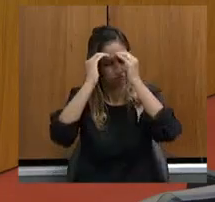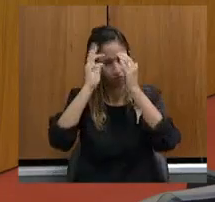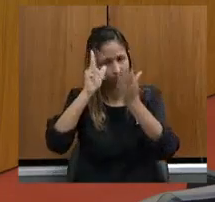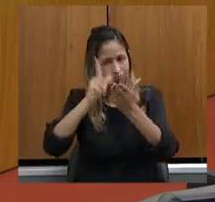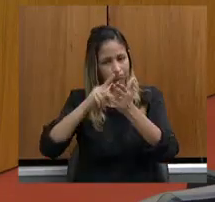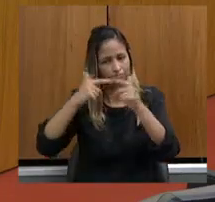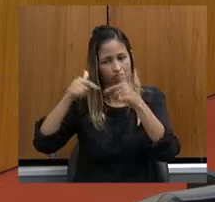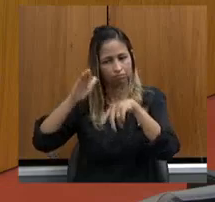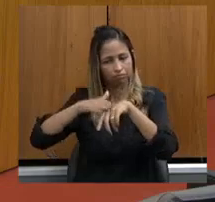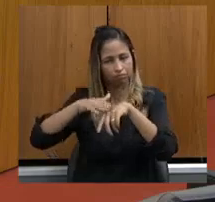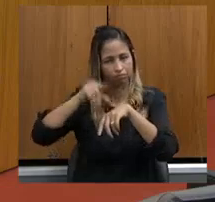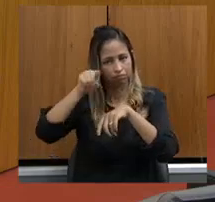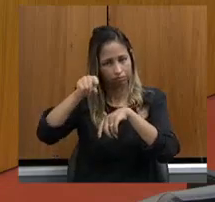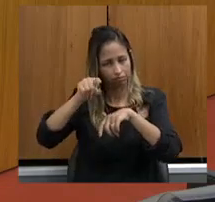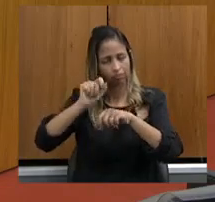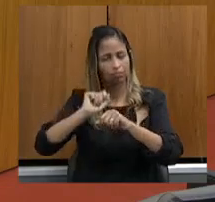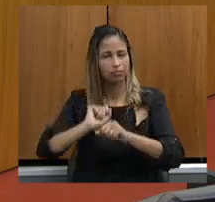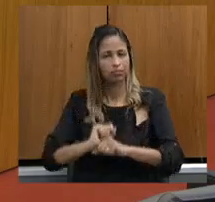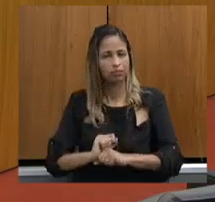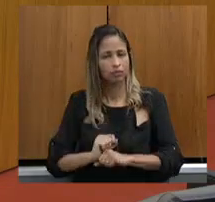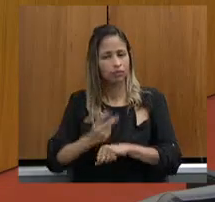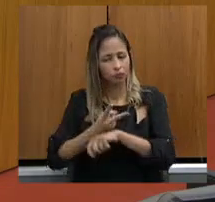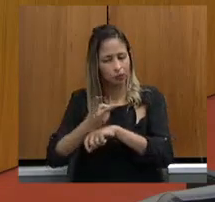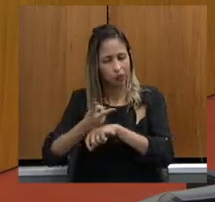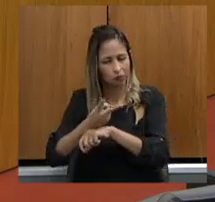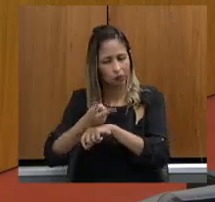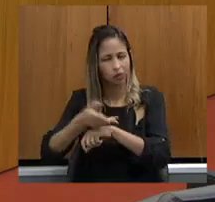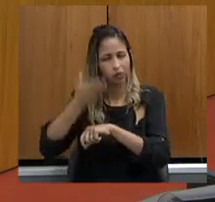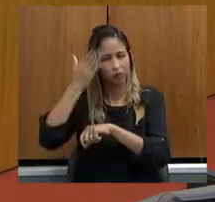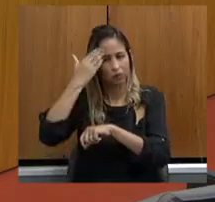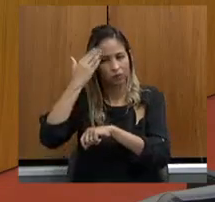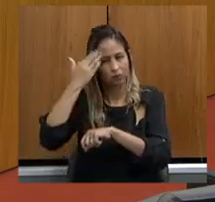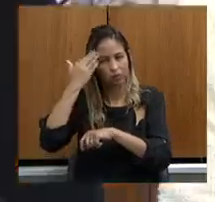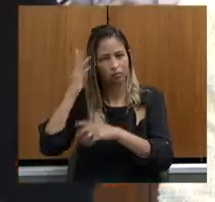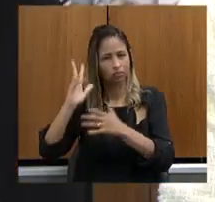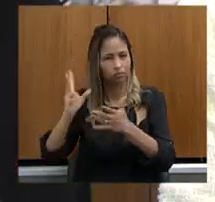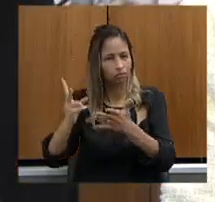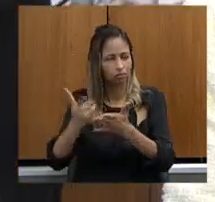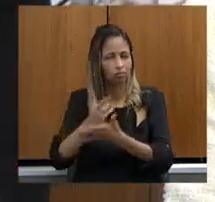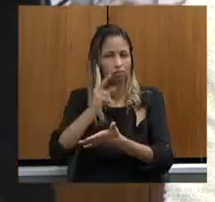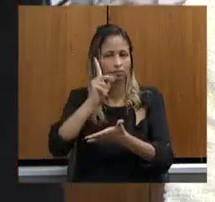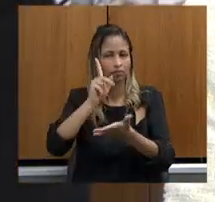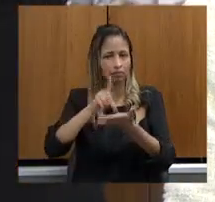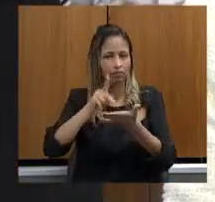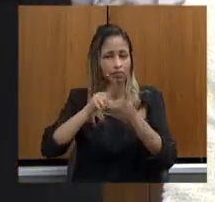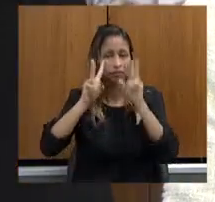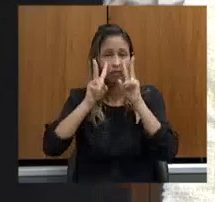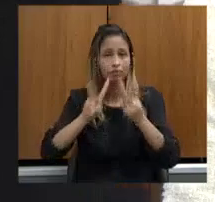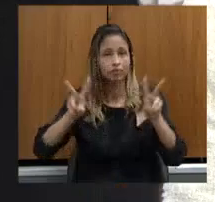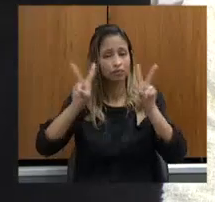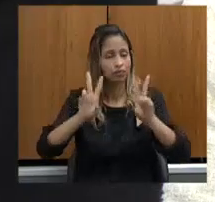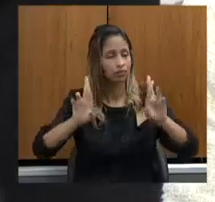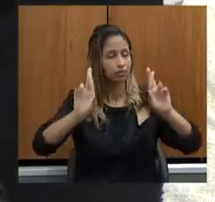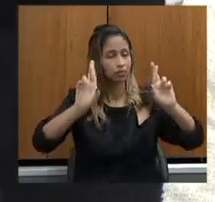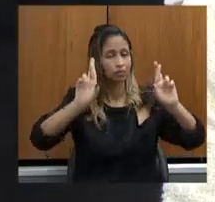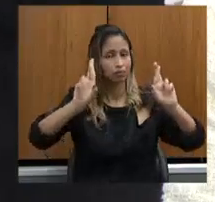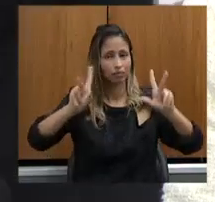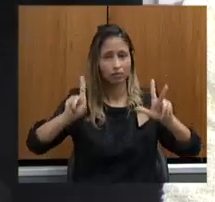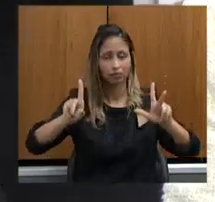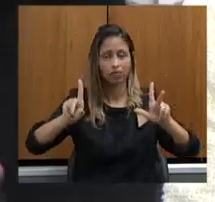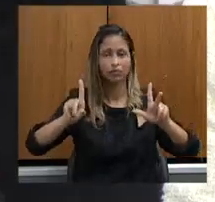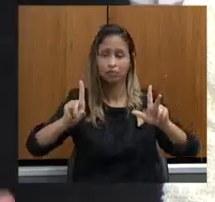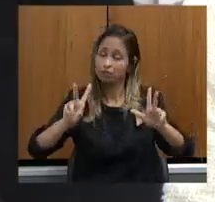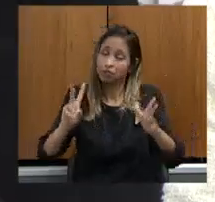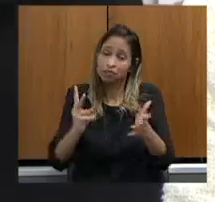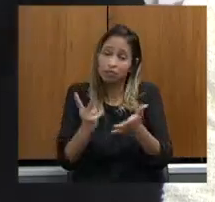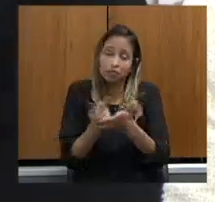que a senhora faz senhora efetivamente busca entender as questões realmente temos visões diferentes mas isso começou a falar